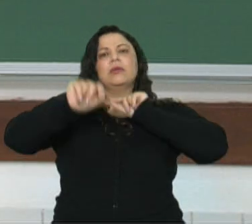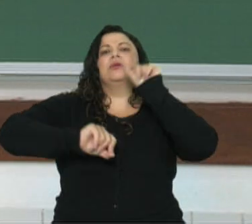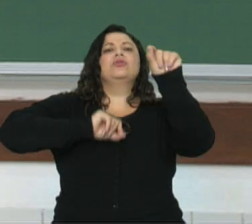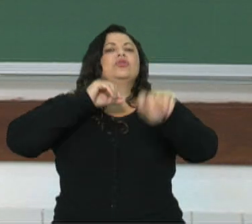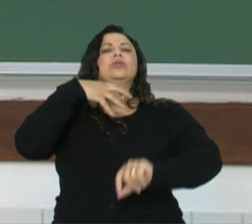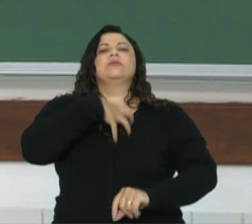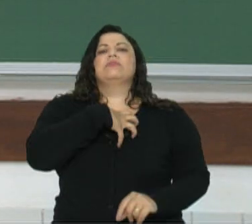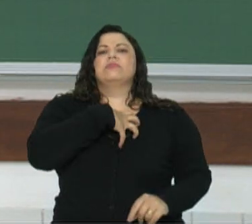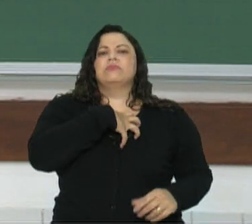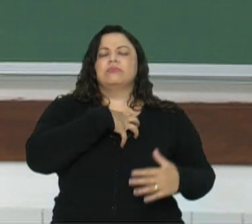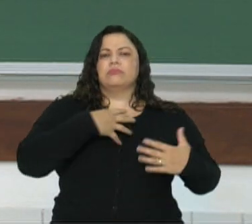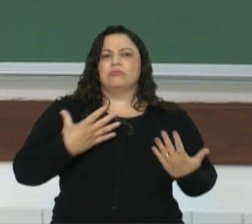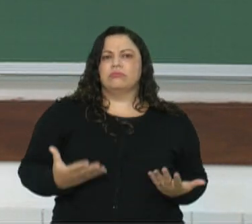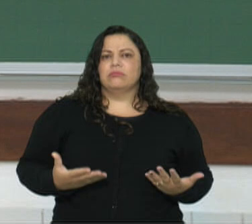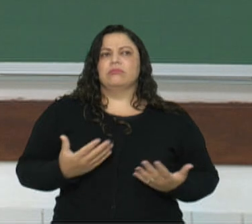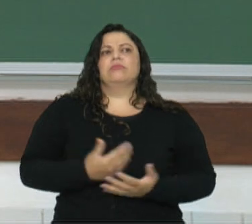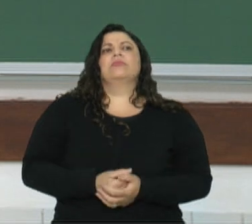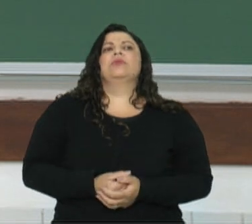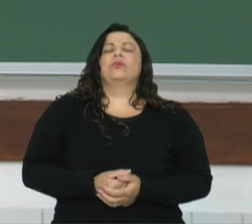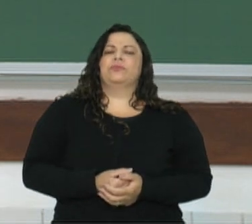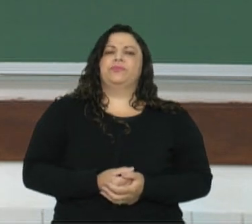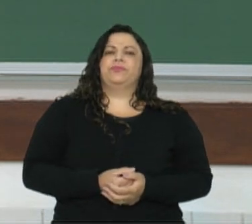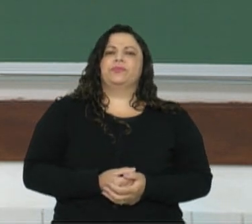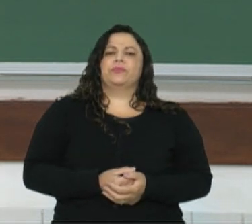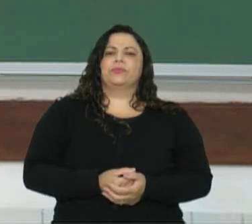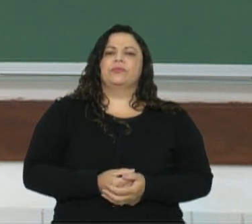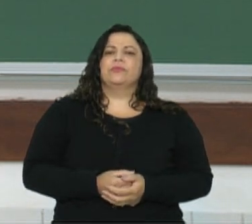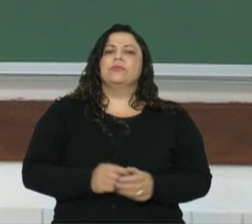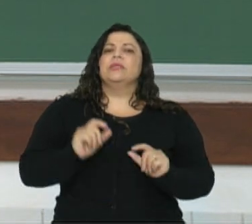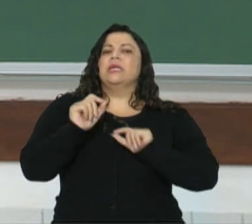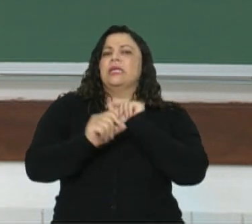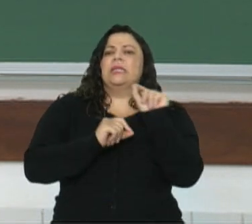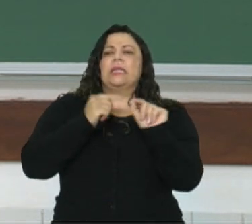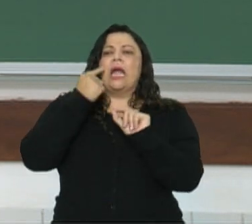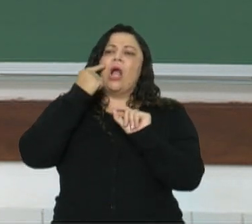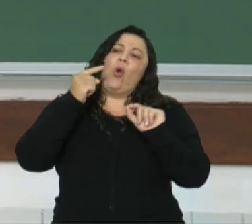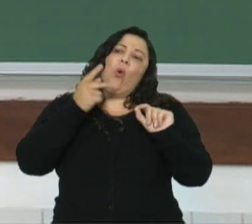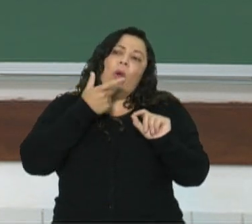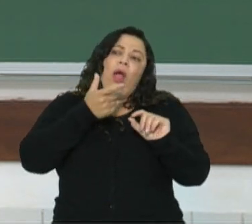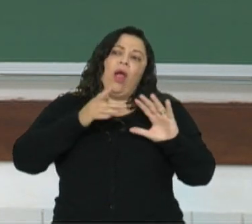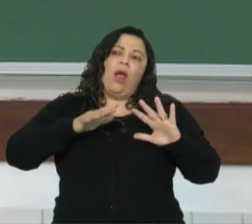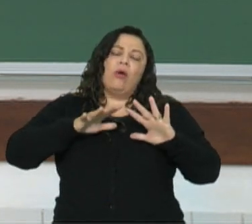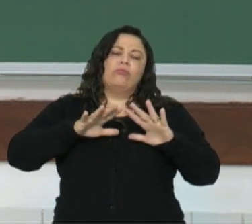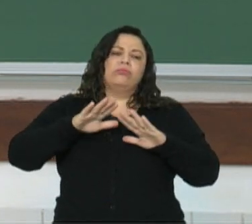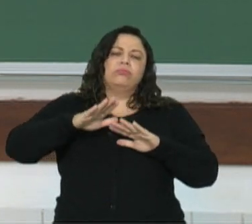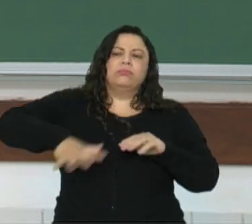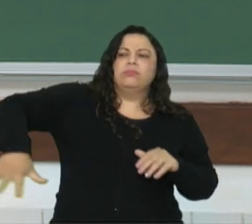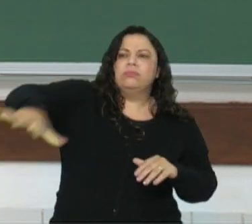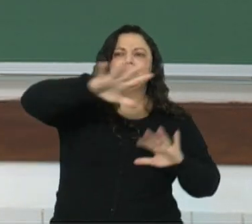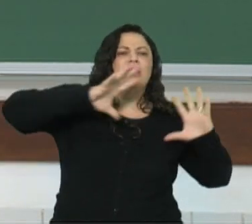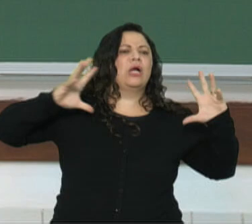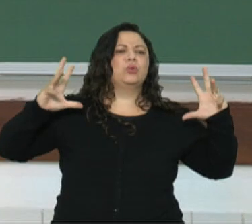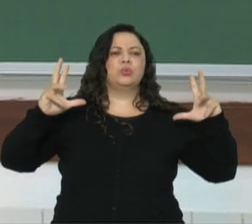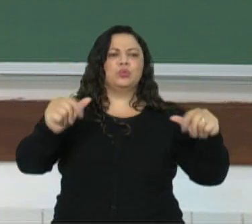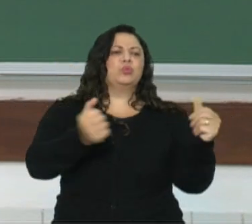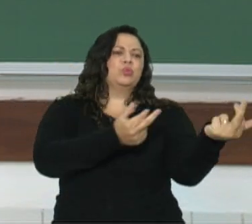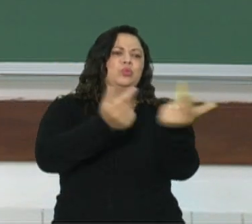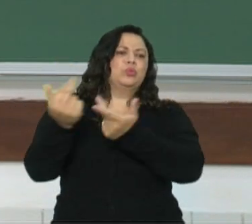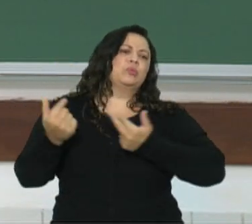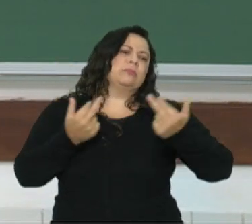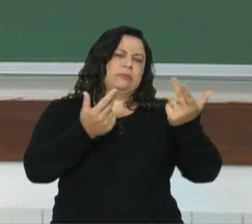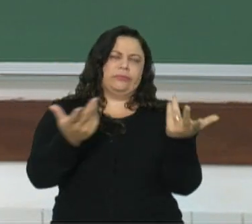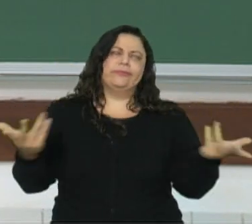A indução acaba nos levando a uma generalização apressada, enquanto que o experimental, ele sempre